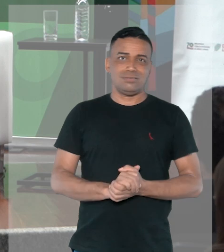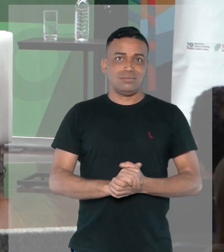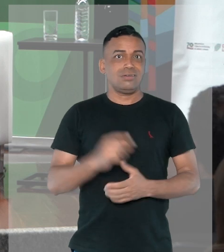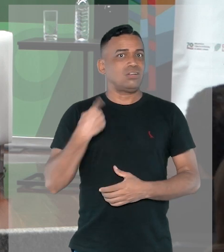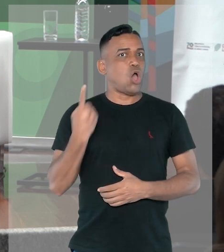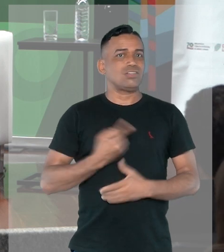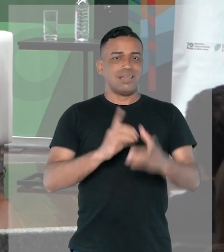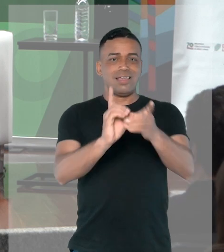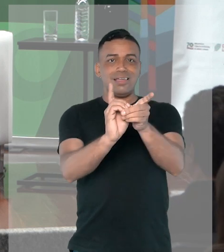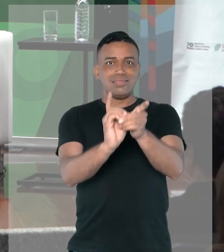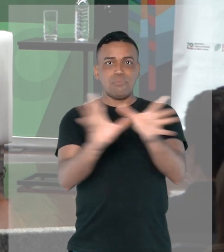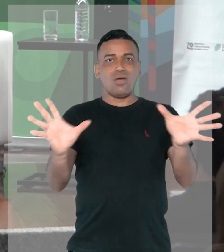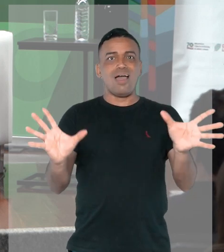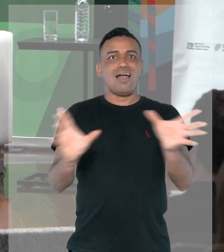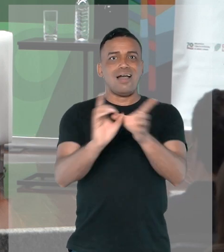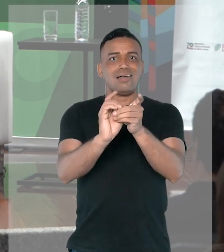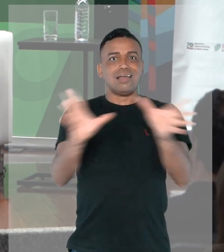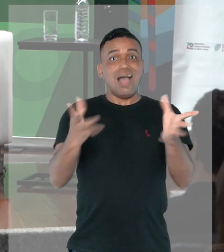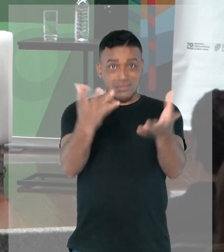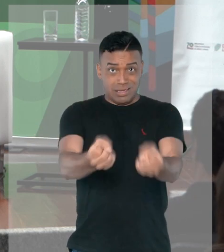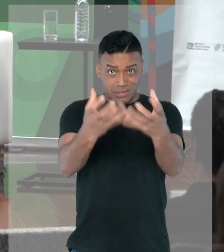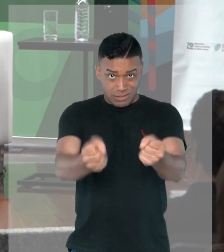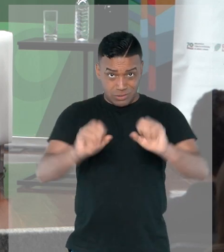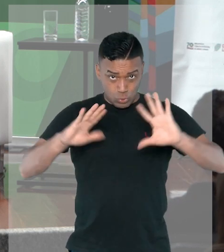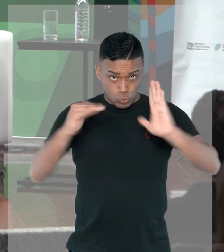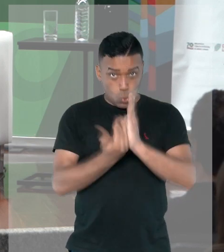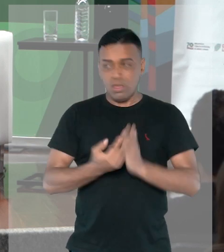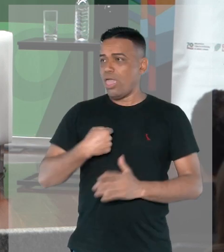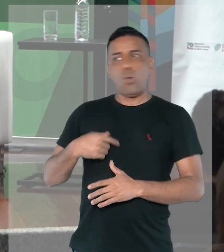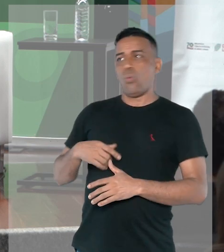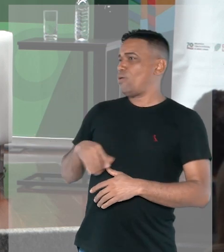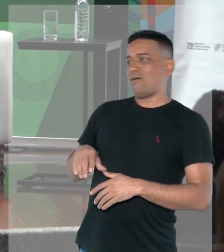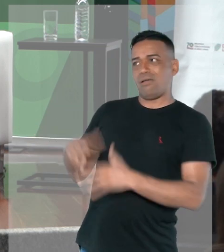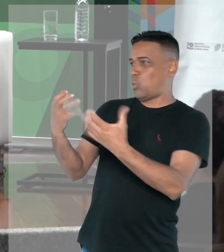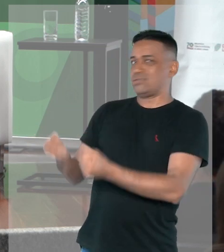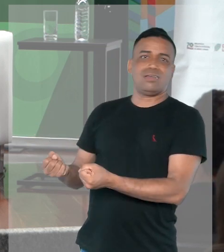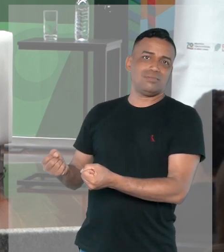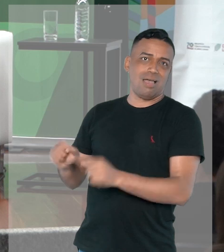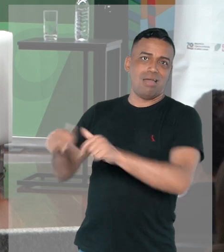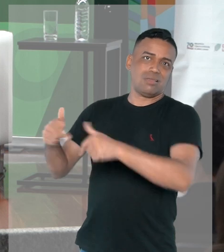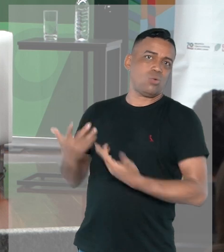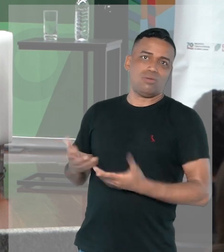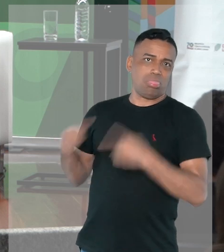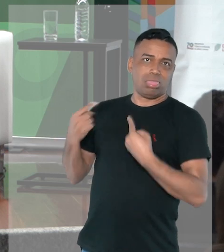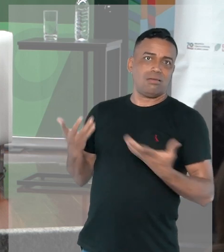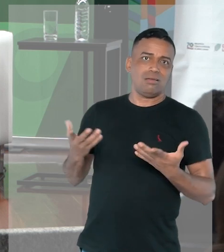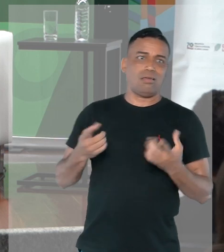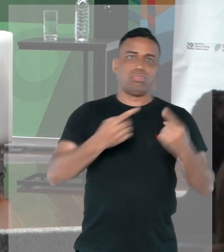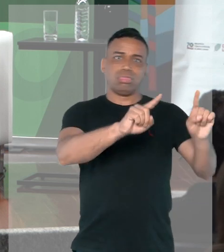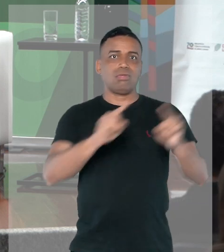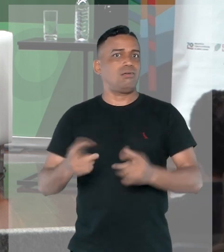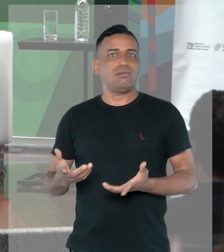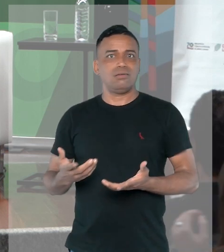muito democratas nesse sentido de que aceito tudo, não, tem coisas que eu não aceito. E pelas quais nós nos sentimos